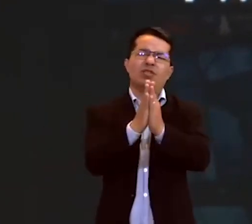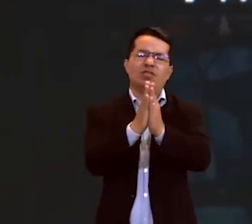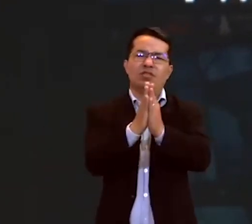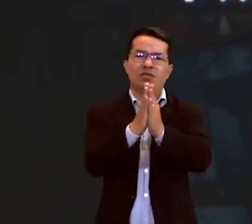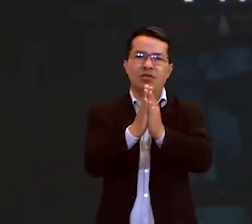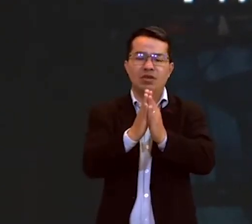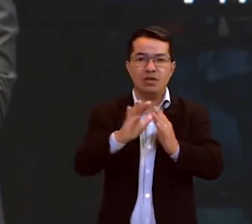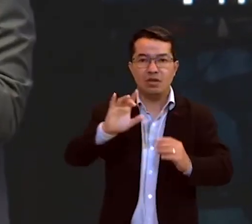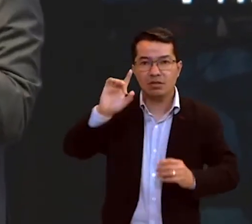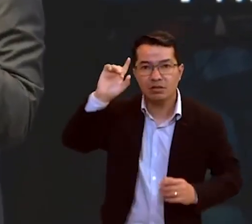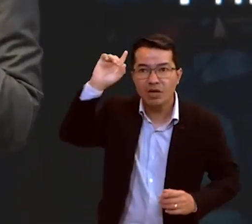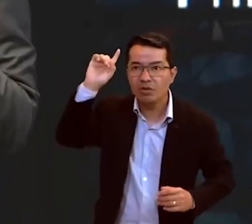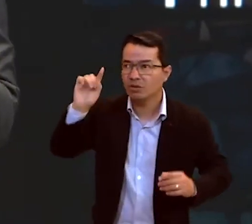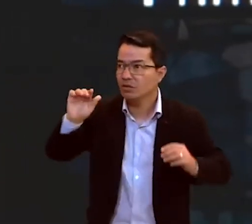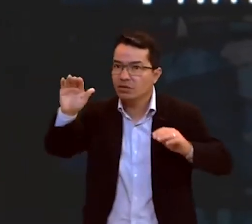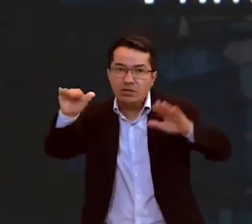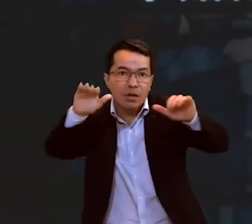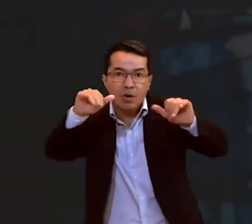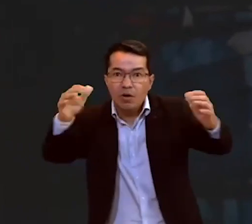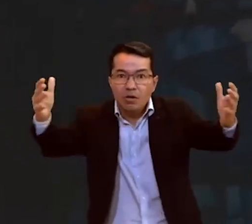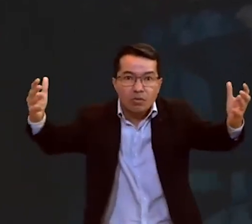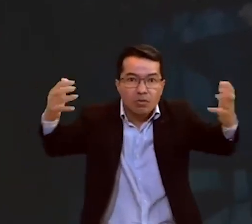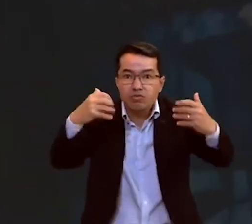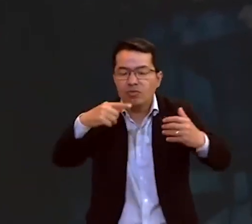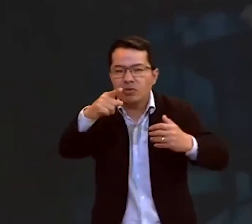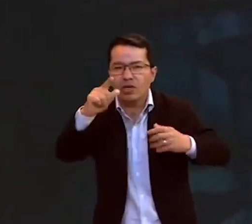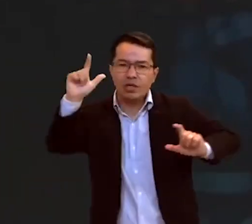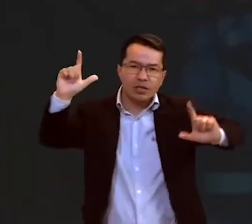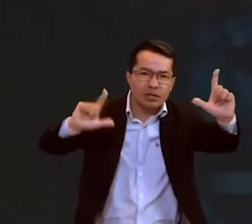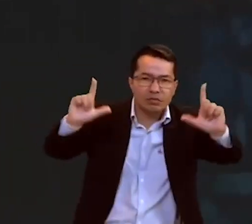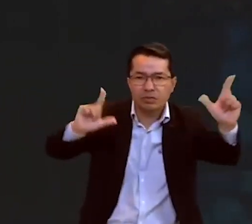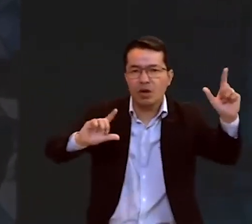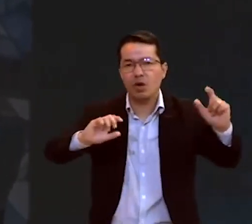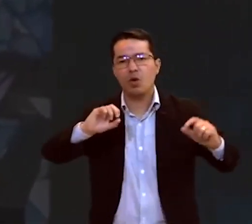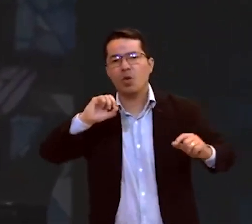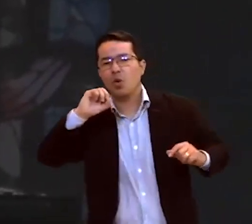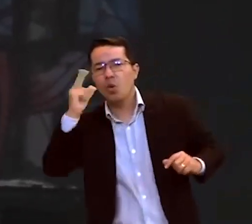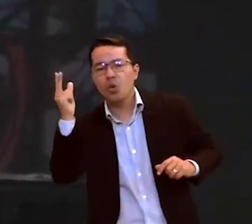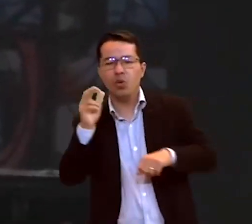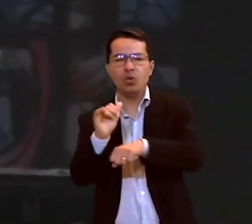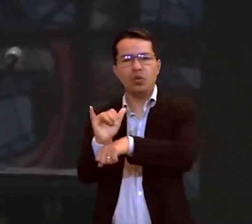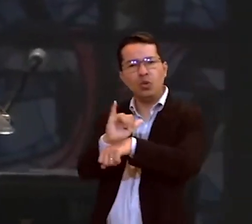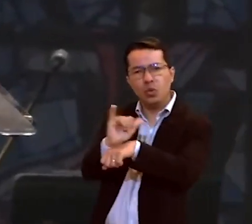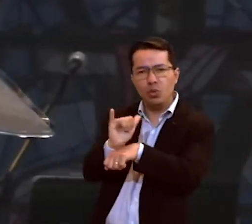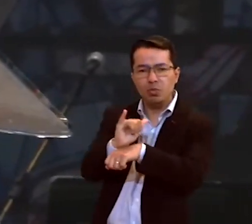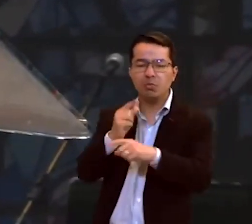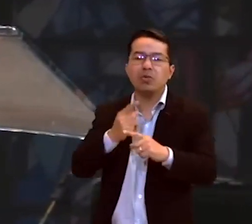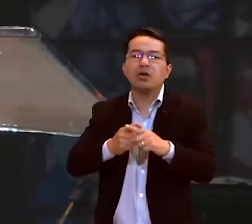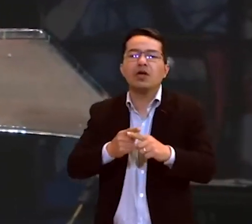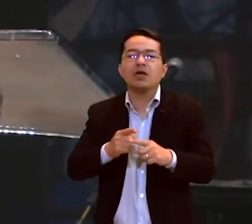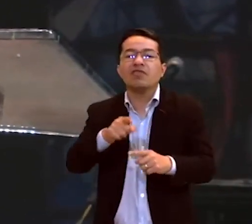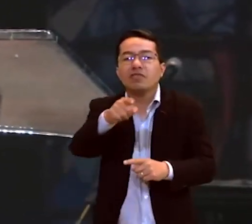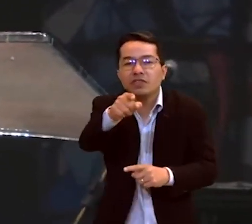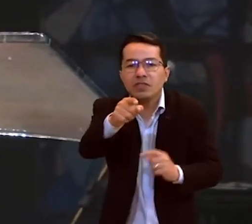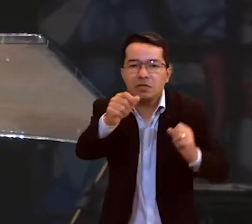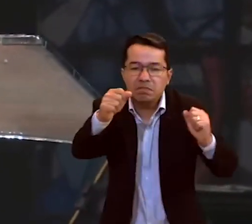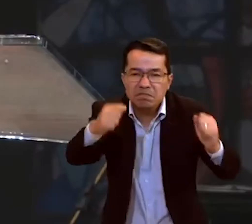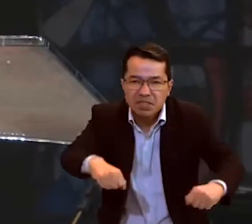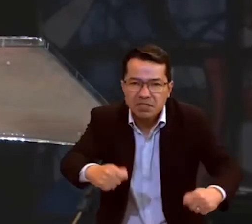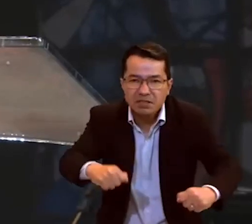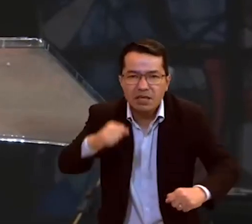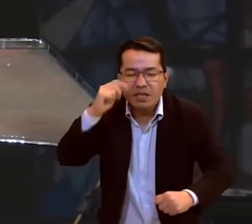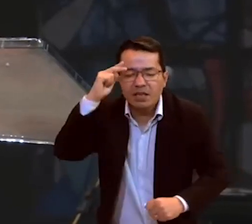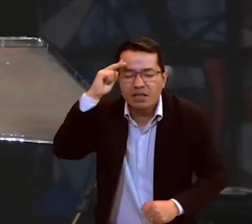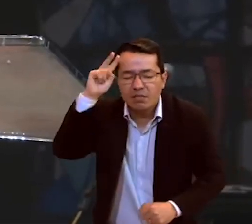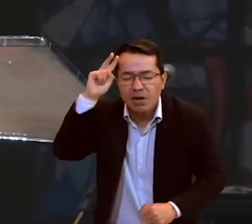se conectar no canal 31, fez você ligar a tua internet no YouTube, para nos lembrar que nas dificuldades nós precisamos dobrar o nosso